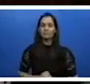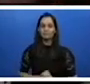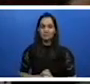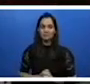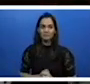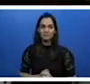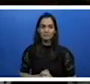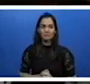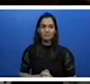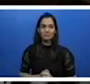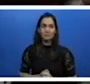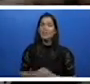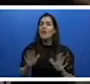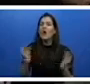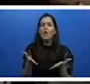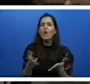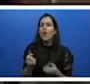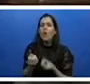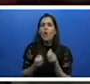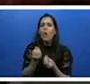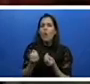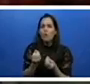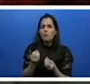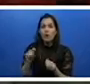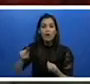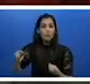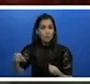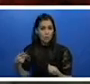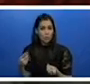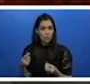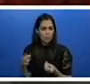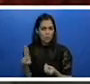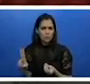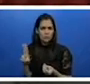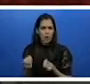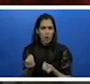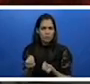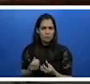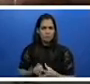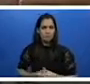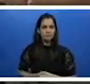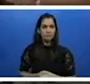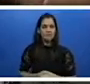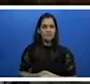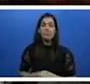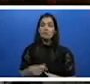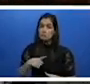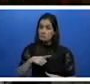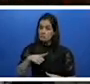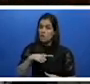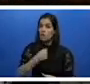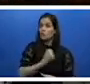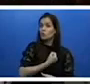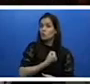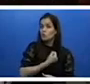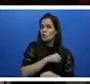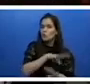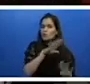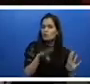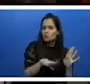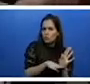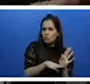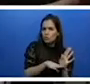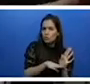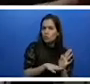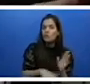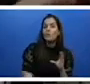Os números decimais na reta numérica. Além dos números inteiros que a gente conhece, é possível incluir números